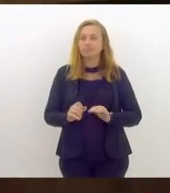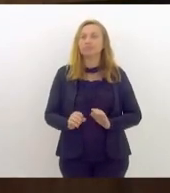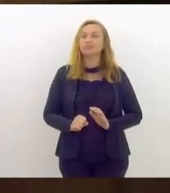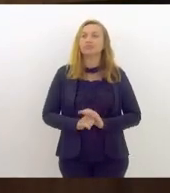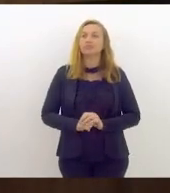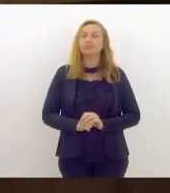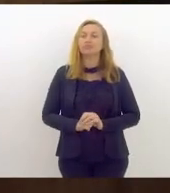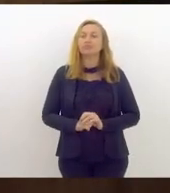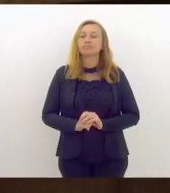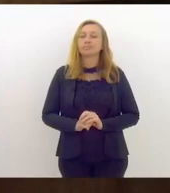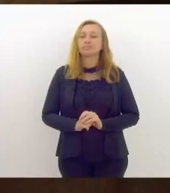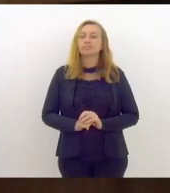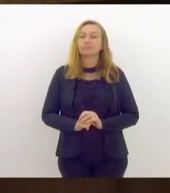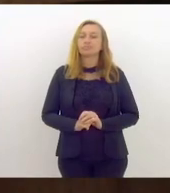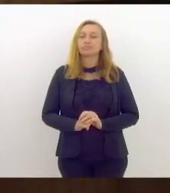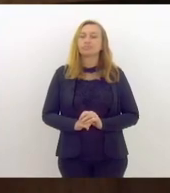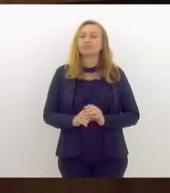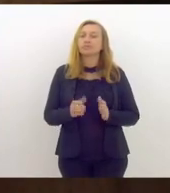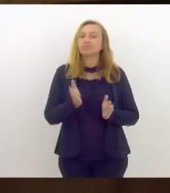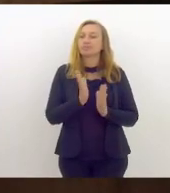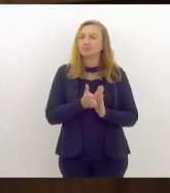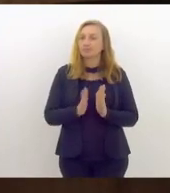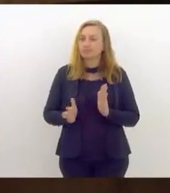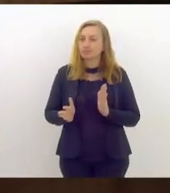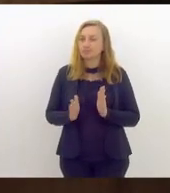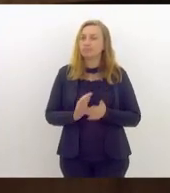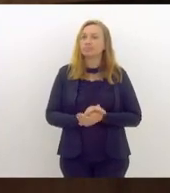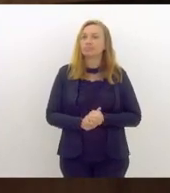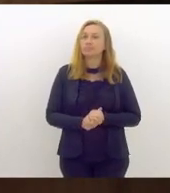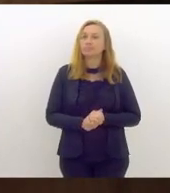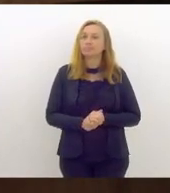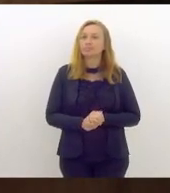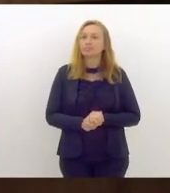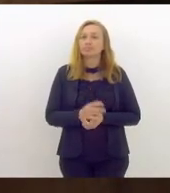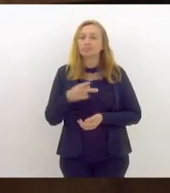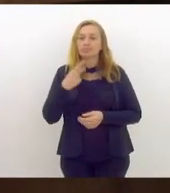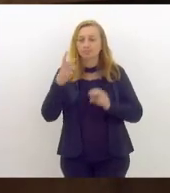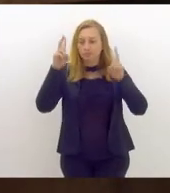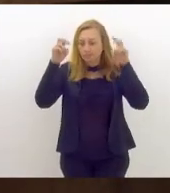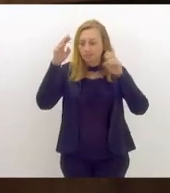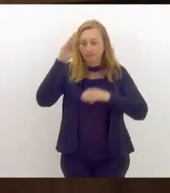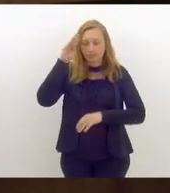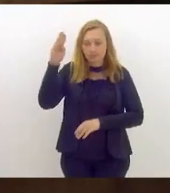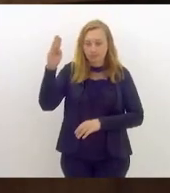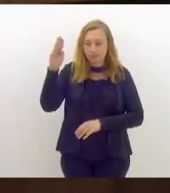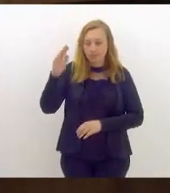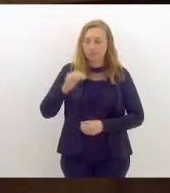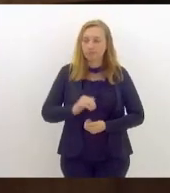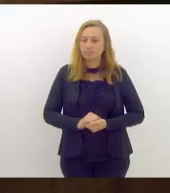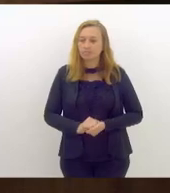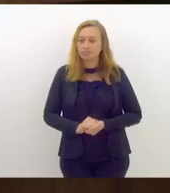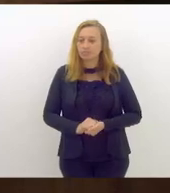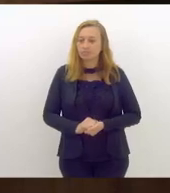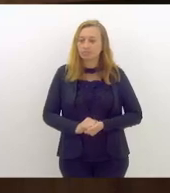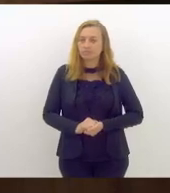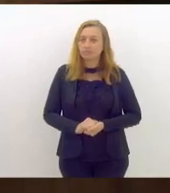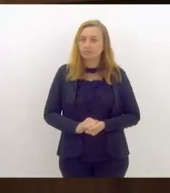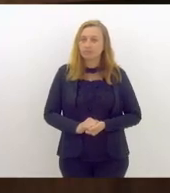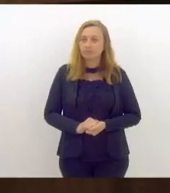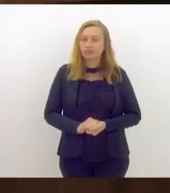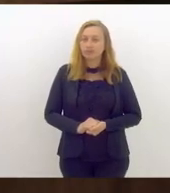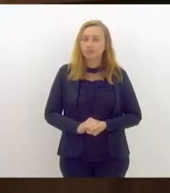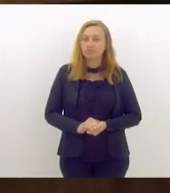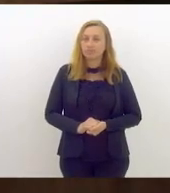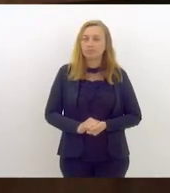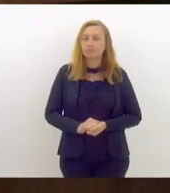legislatura e a minha questão de ordem, ela trata de um tema fundamental, principalmente para a bancada